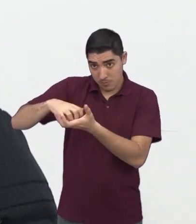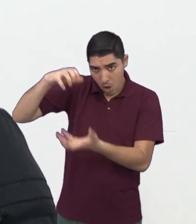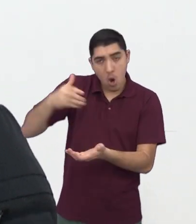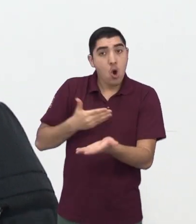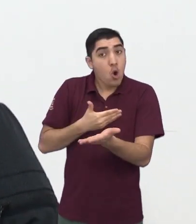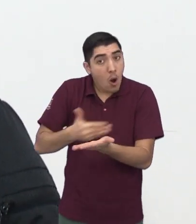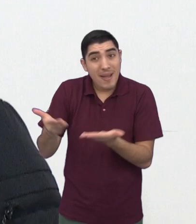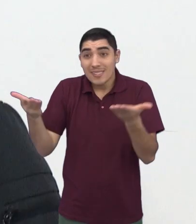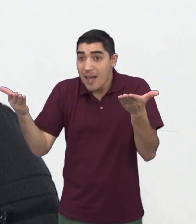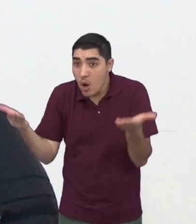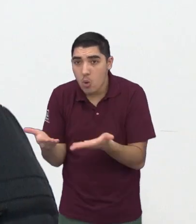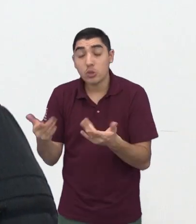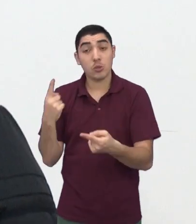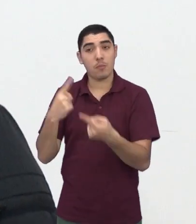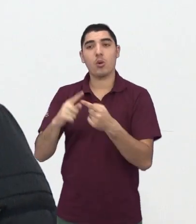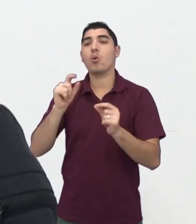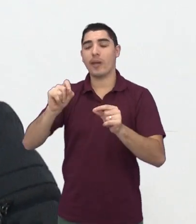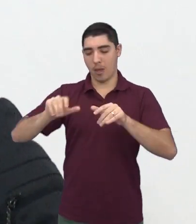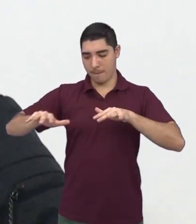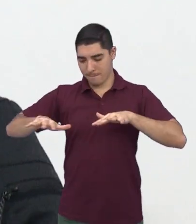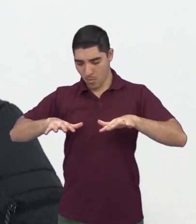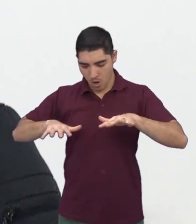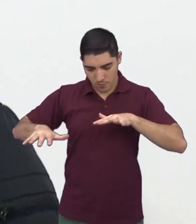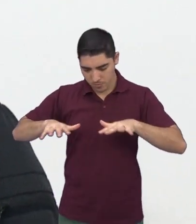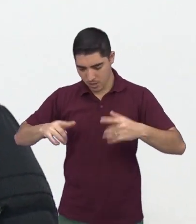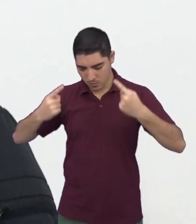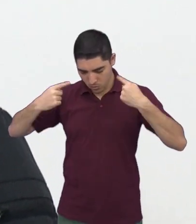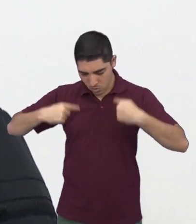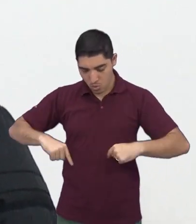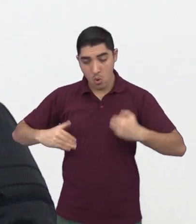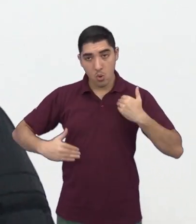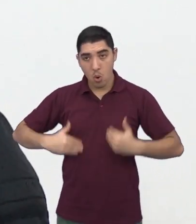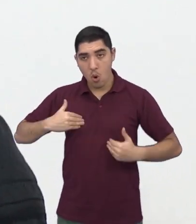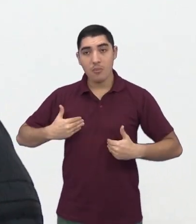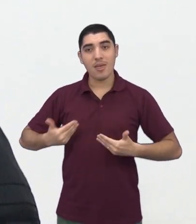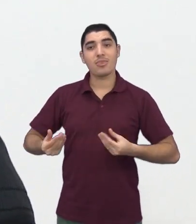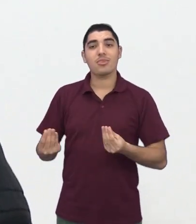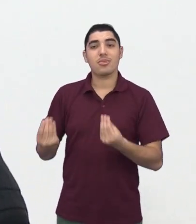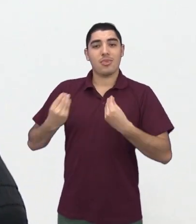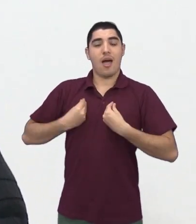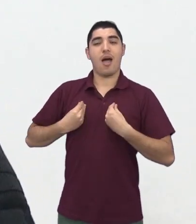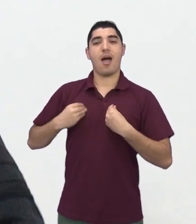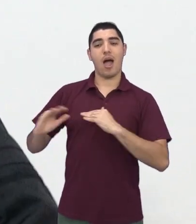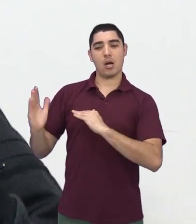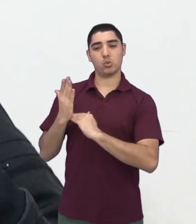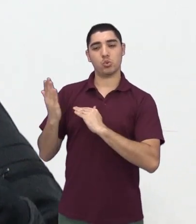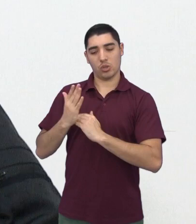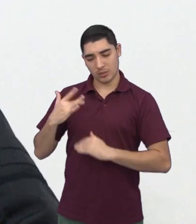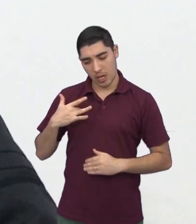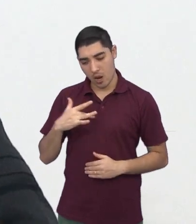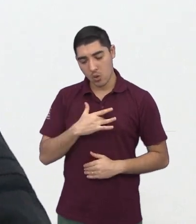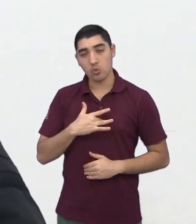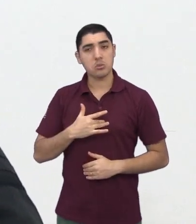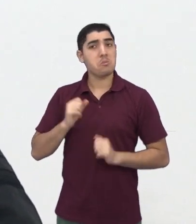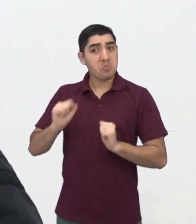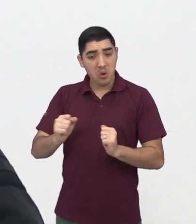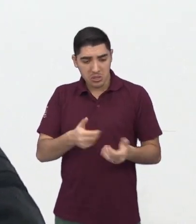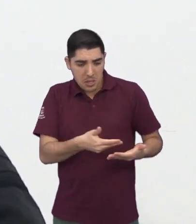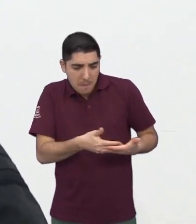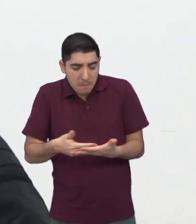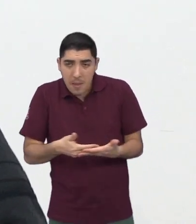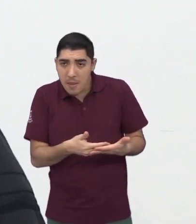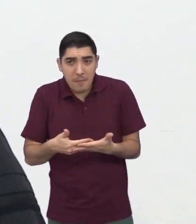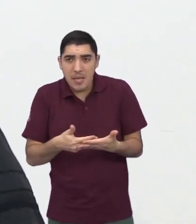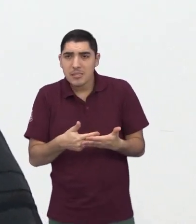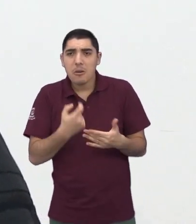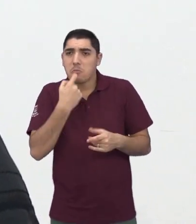hoje. Então, o movimento, o se movimentar, ele traz muitos benefícios para a saúde. Seja para um bebê recém-nascido